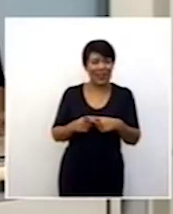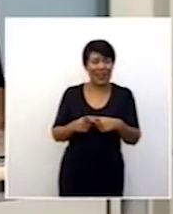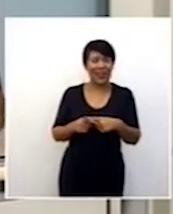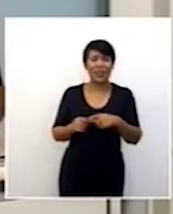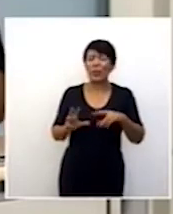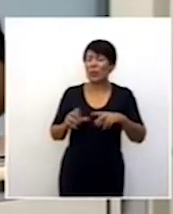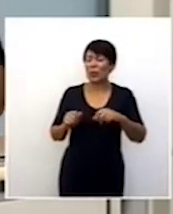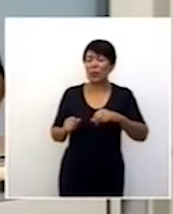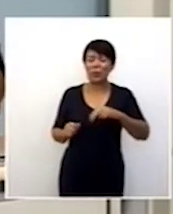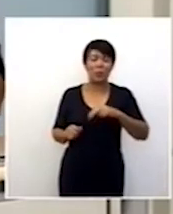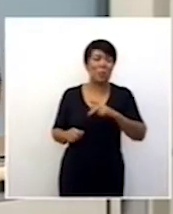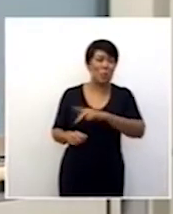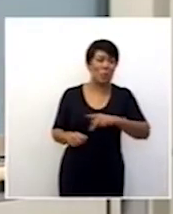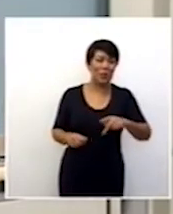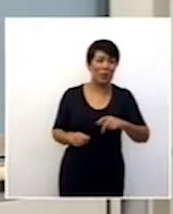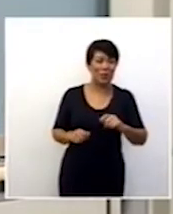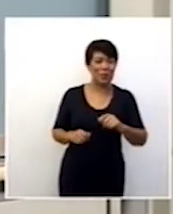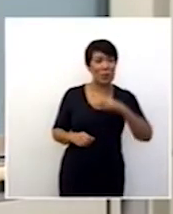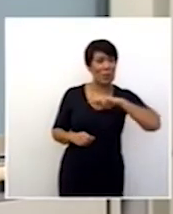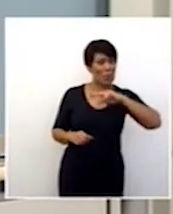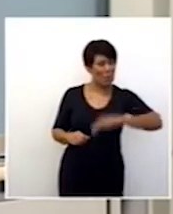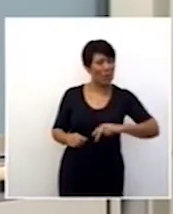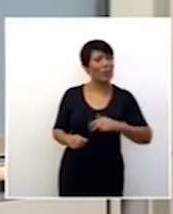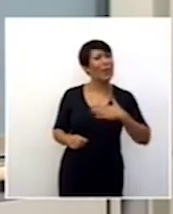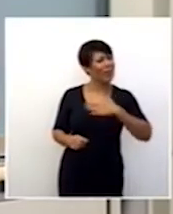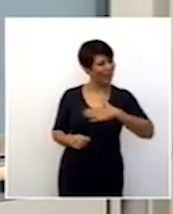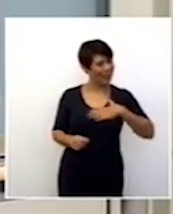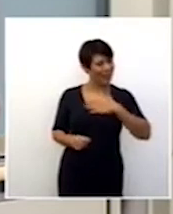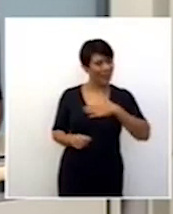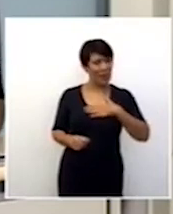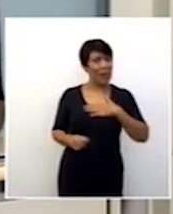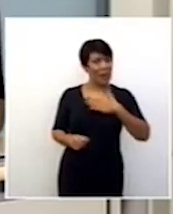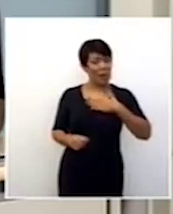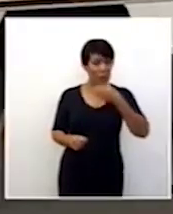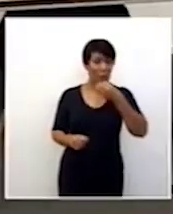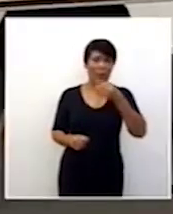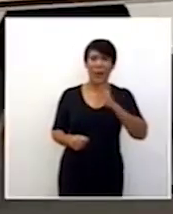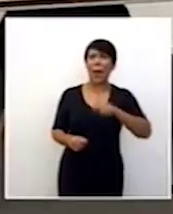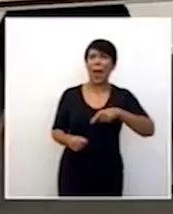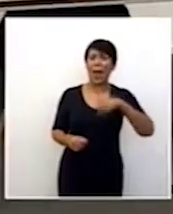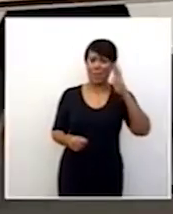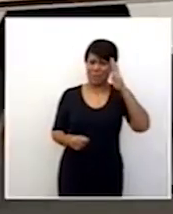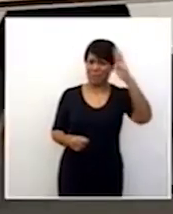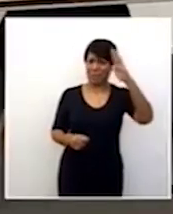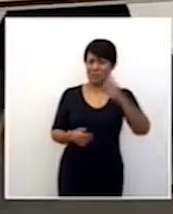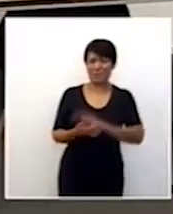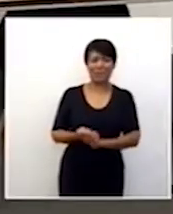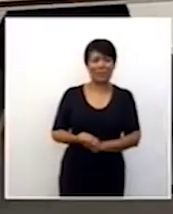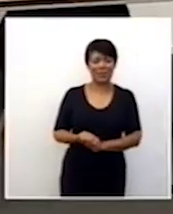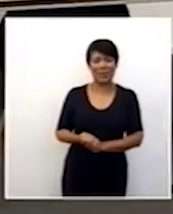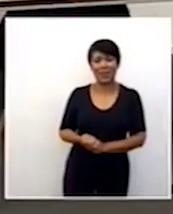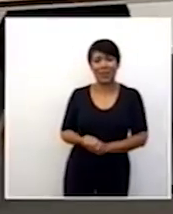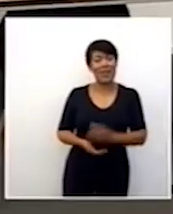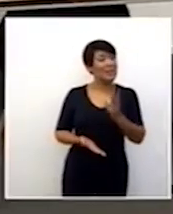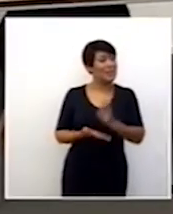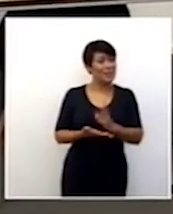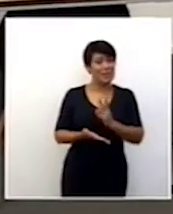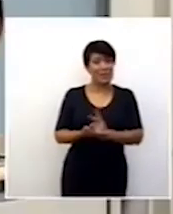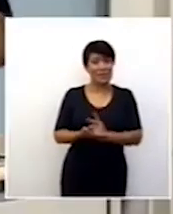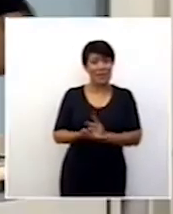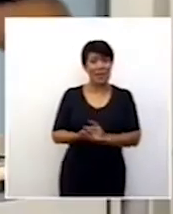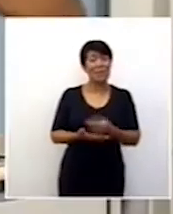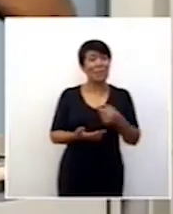professores de português. Para mim, por exemplo, ela é a top 5, é a medalha de ouro. Nós adoramos falar sobre isso, né? Sim, não tem uma aula em que